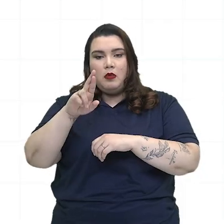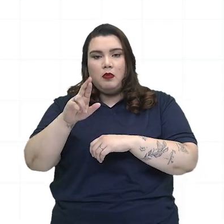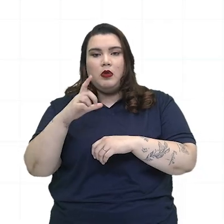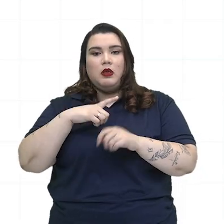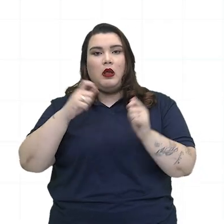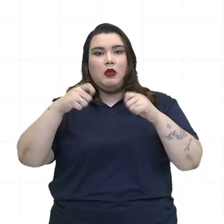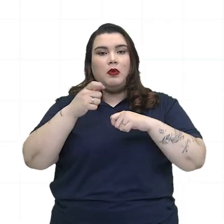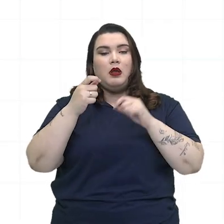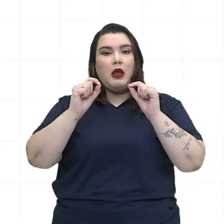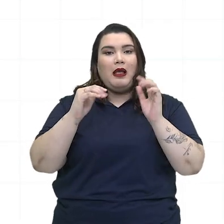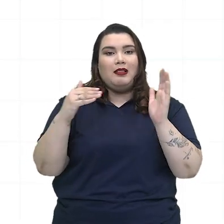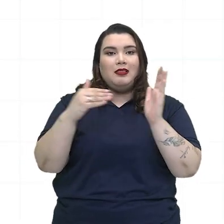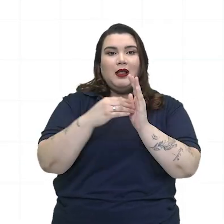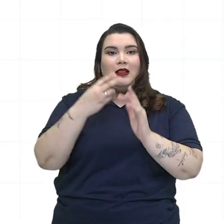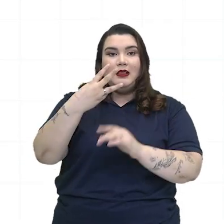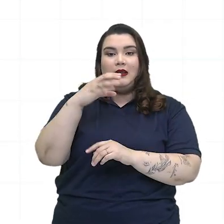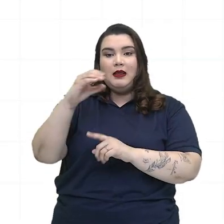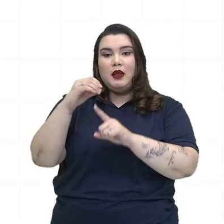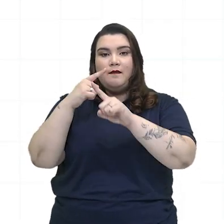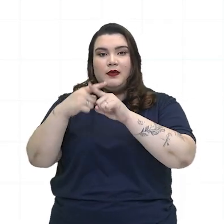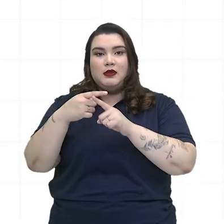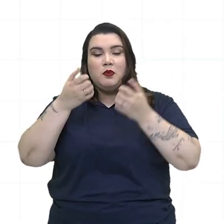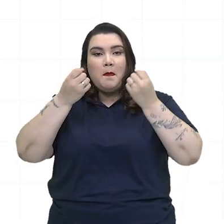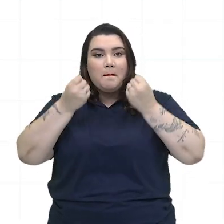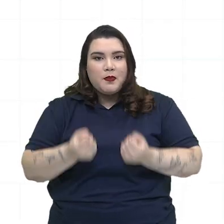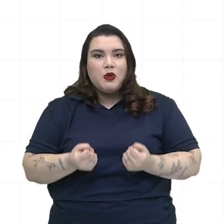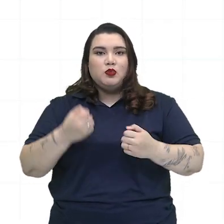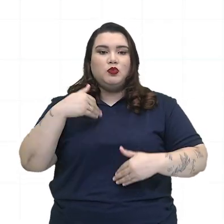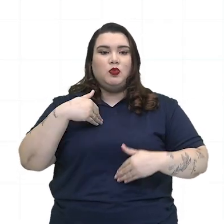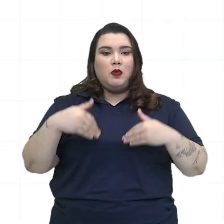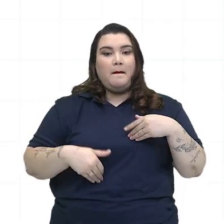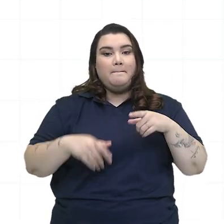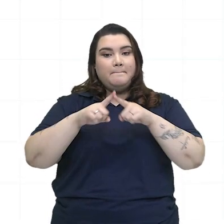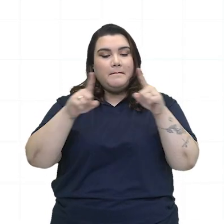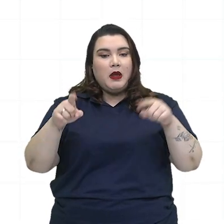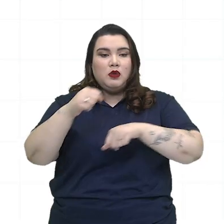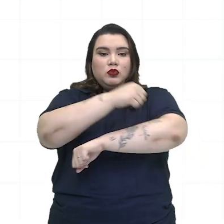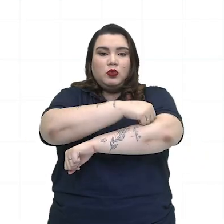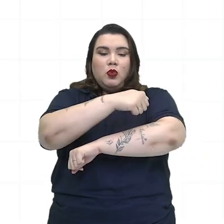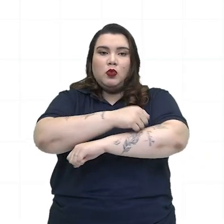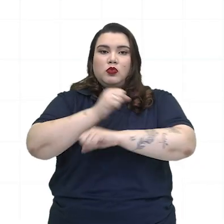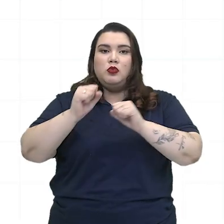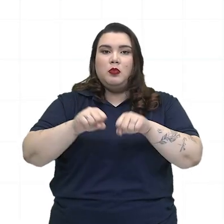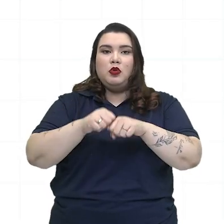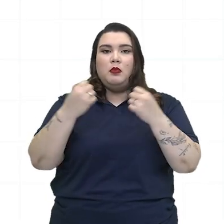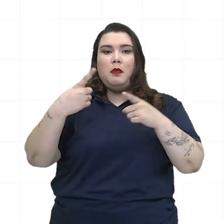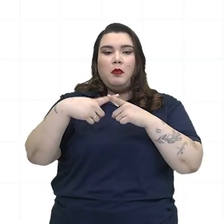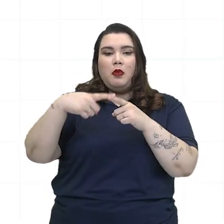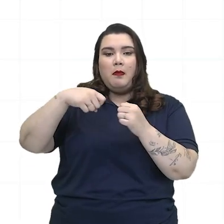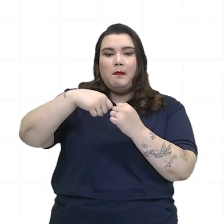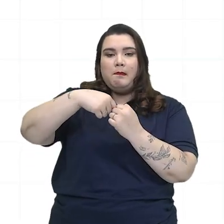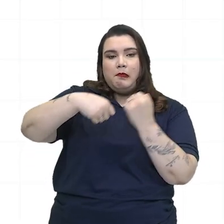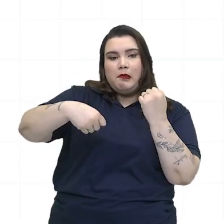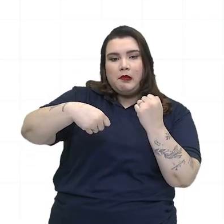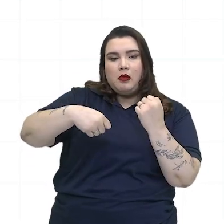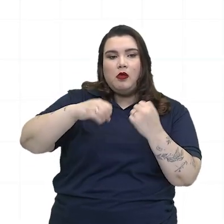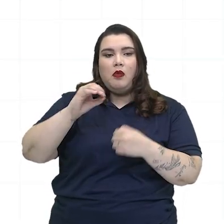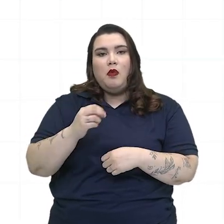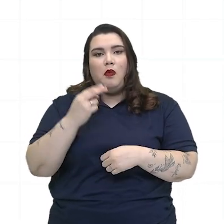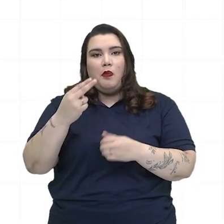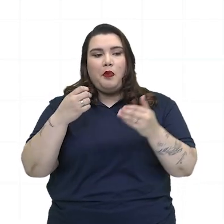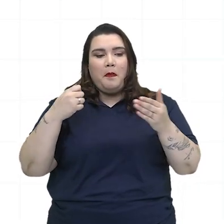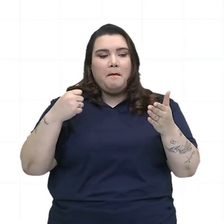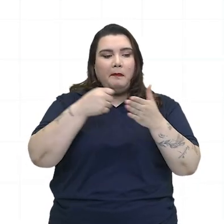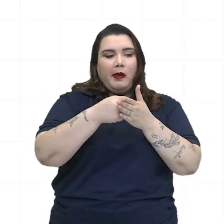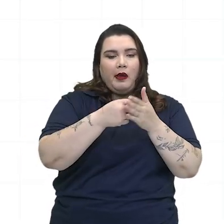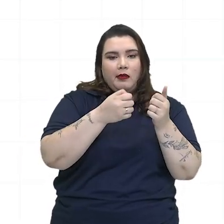isso mesmo, mas os ossos podem quebrar por torção ou impacto, enquanto que o aço é mais